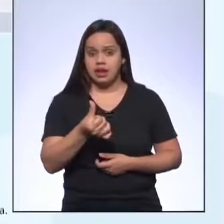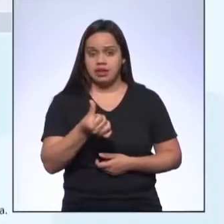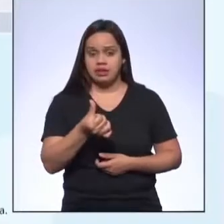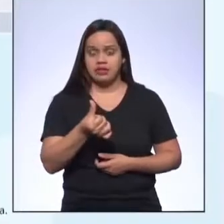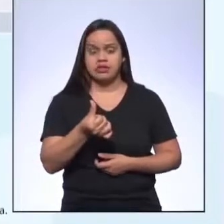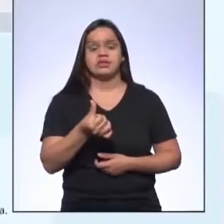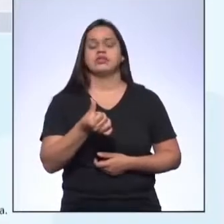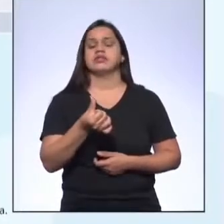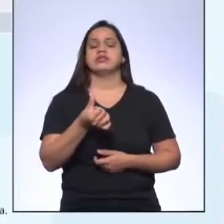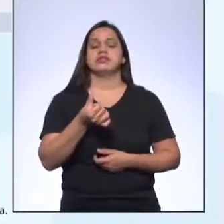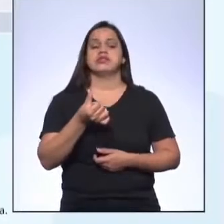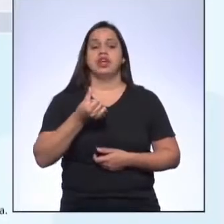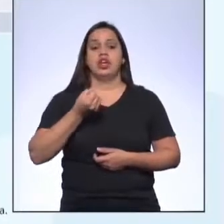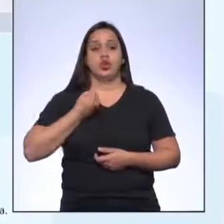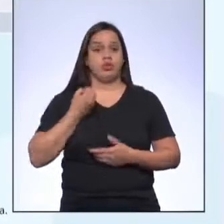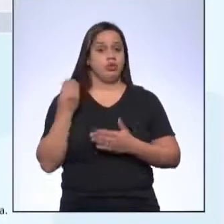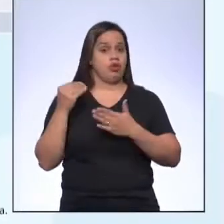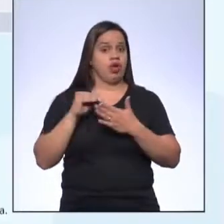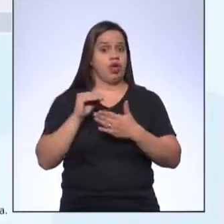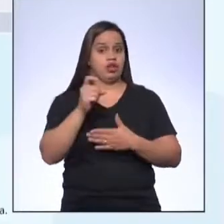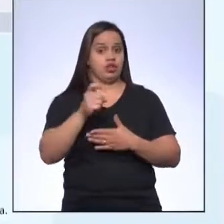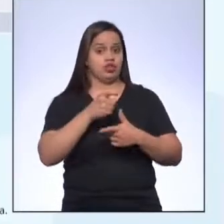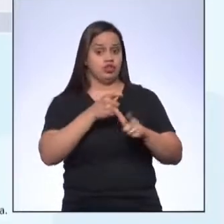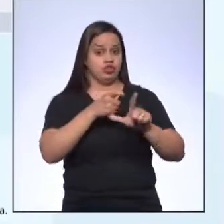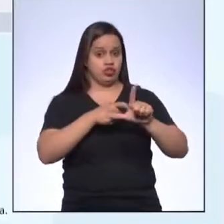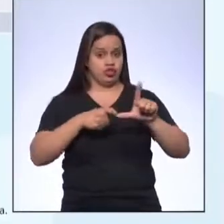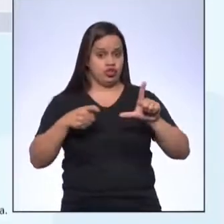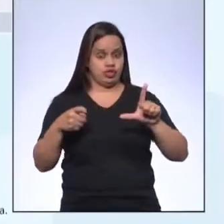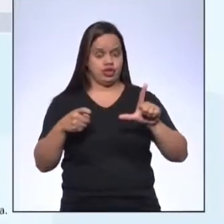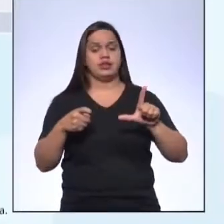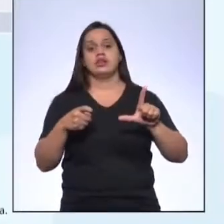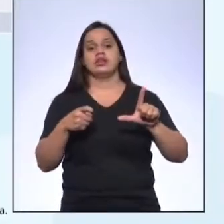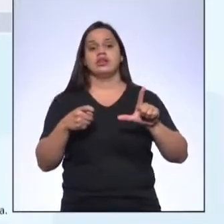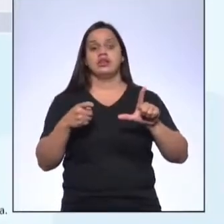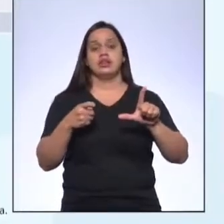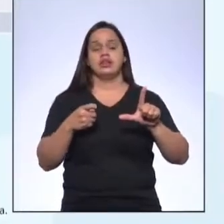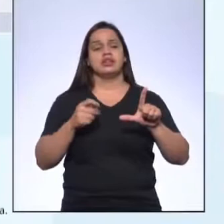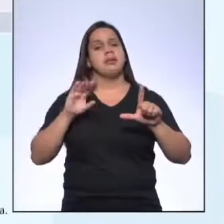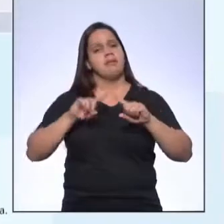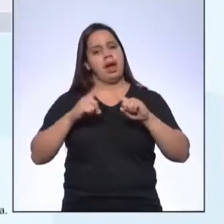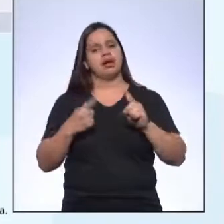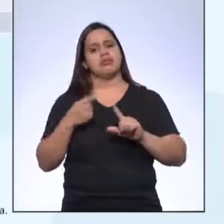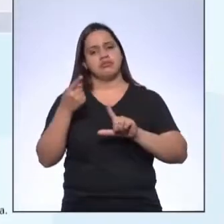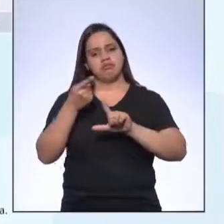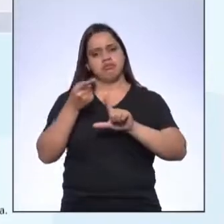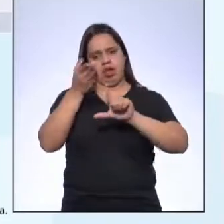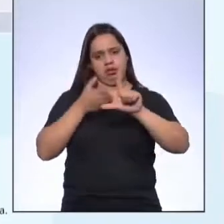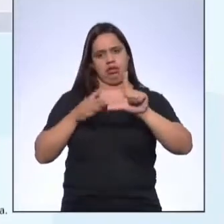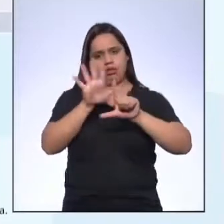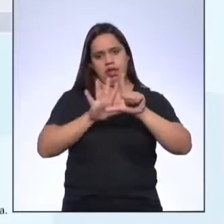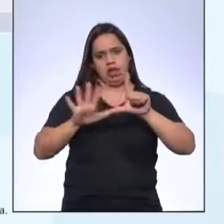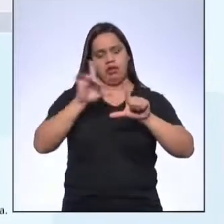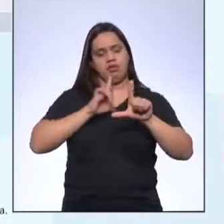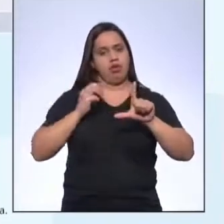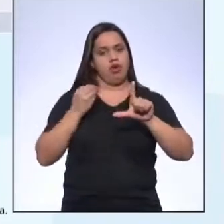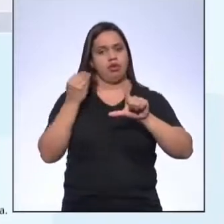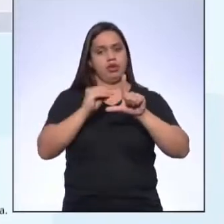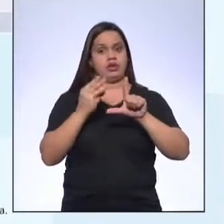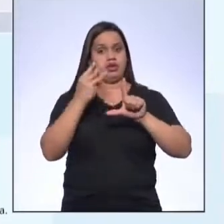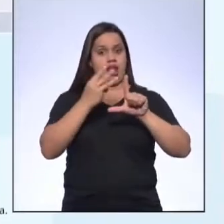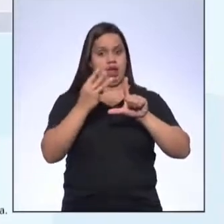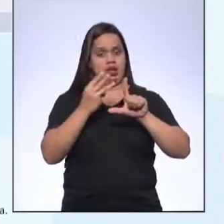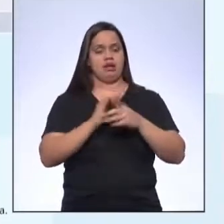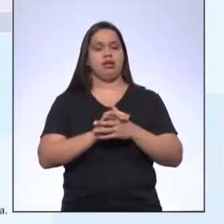atribuídos a x embora ali no gráfico eu tenho representado apenas três né para questão espacial